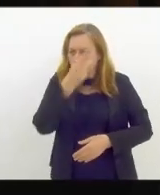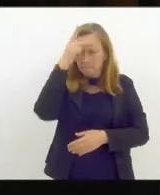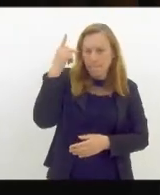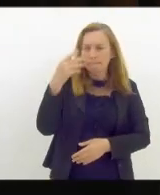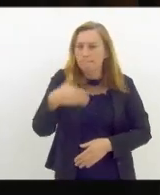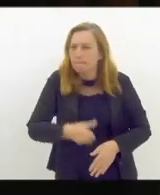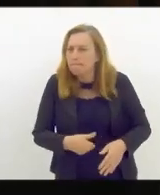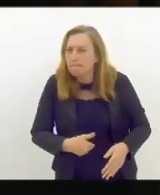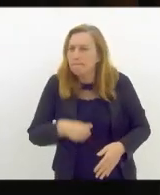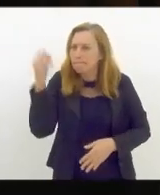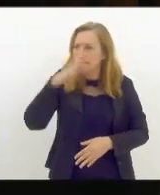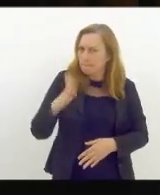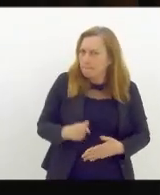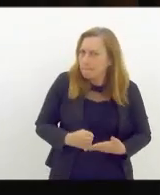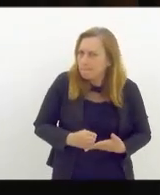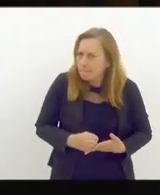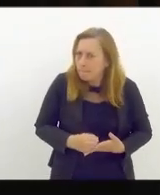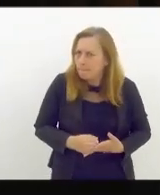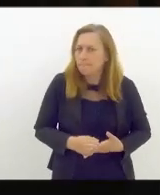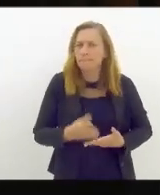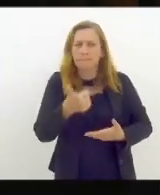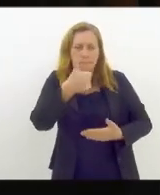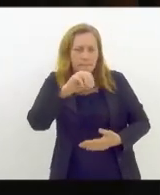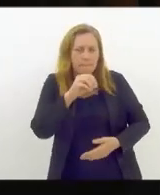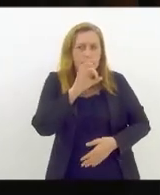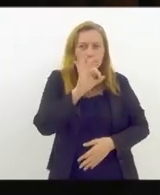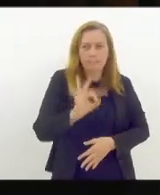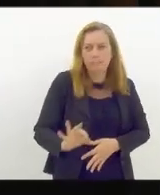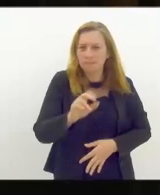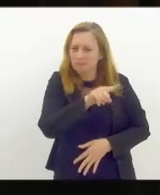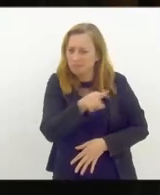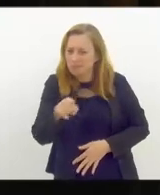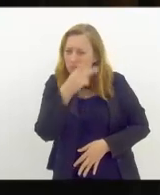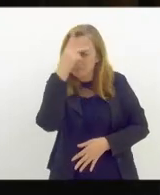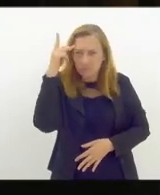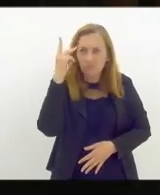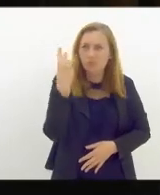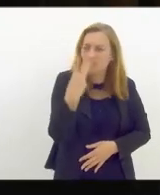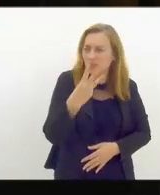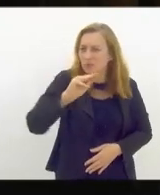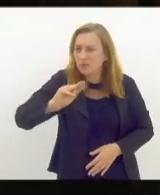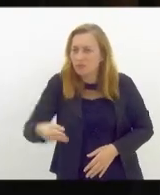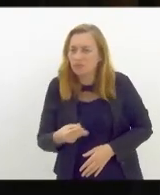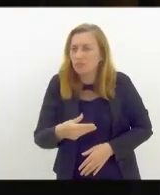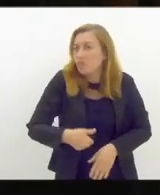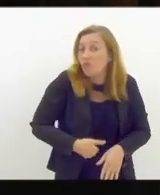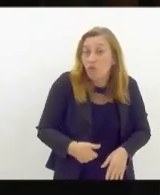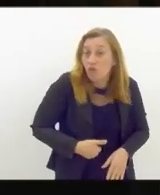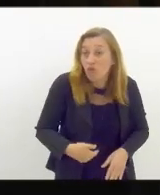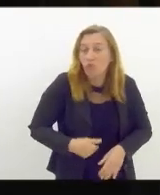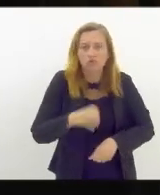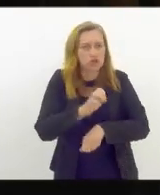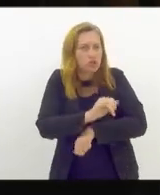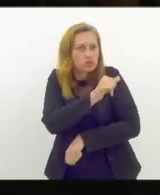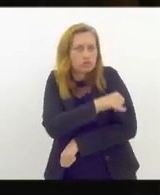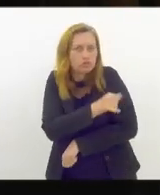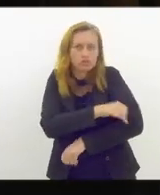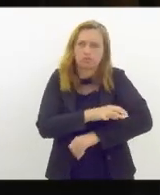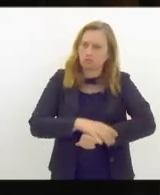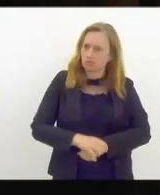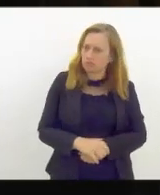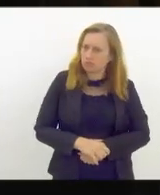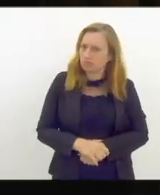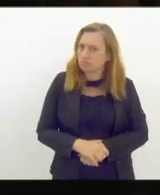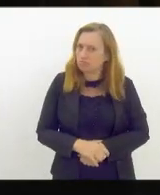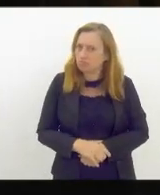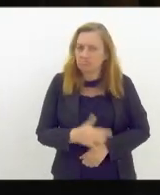fome no Brasil e que 10% dessas pessoas, 3 milhões, passam fome no estado do Rio de Janeiro, é